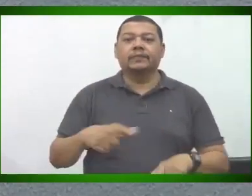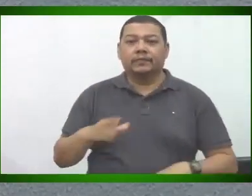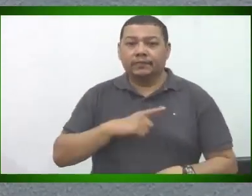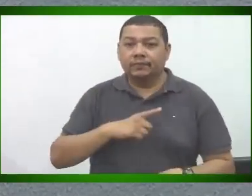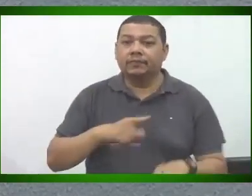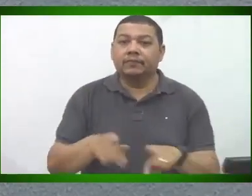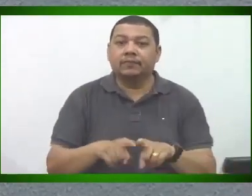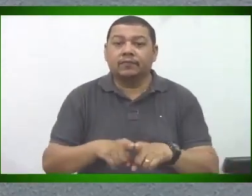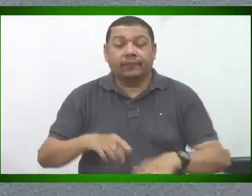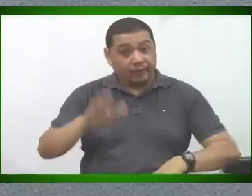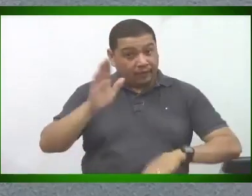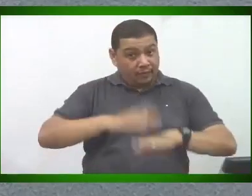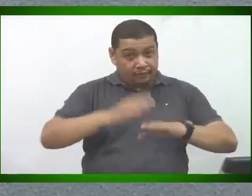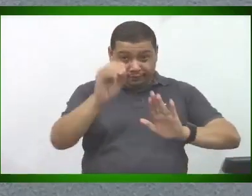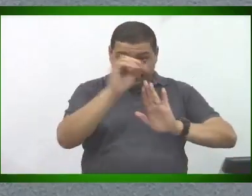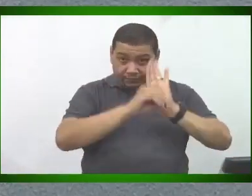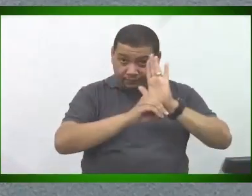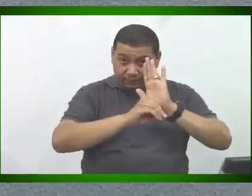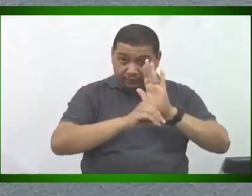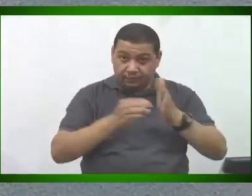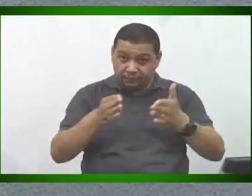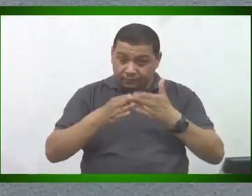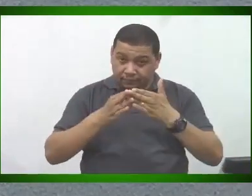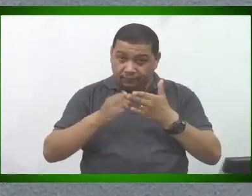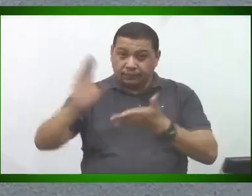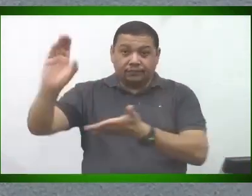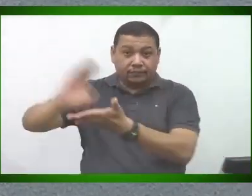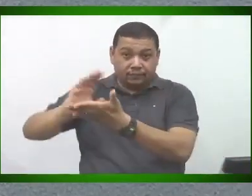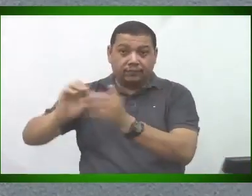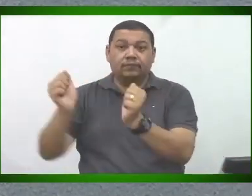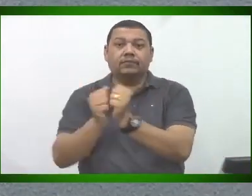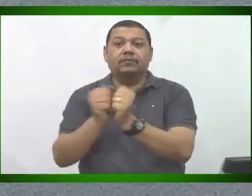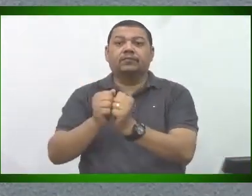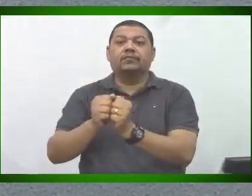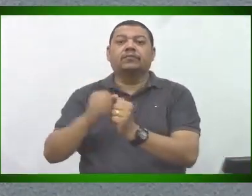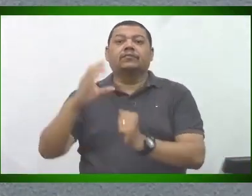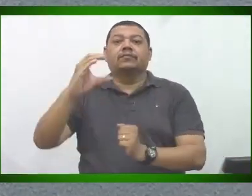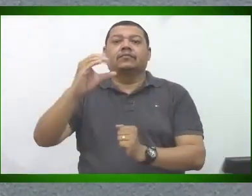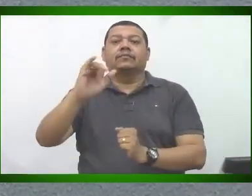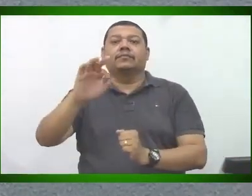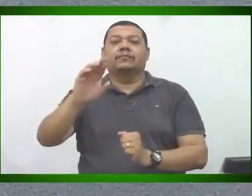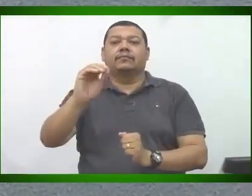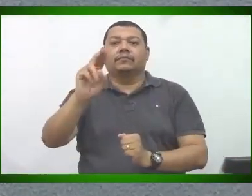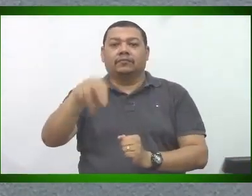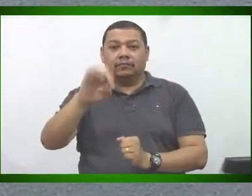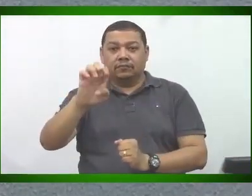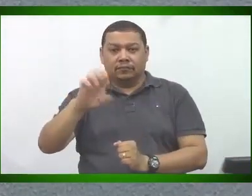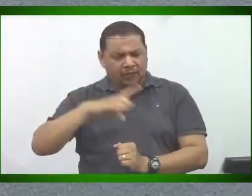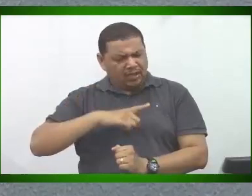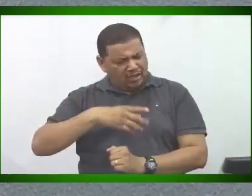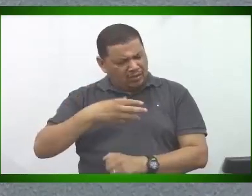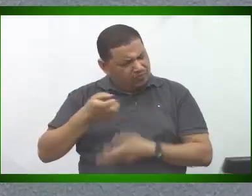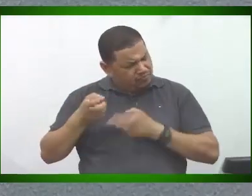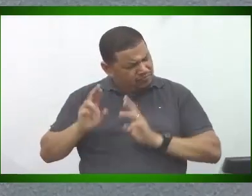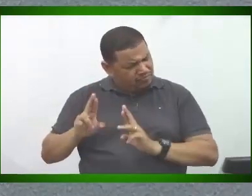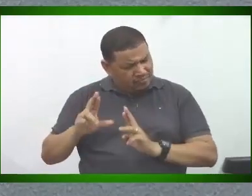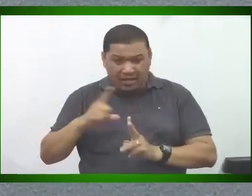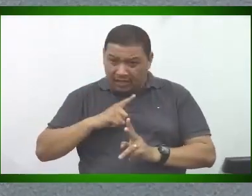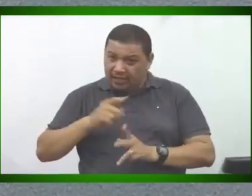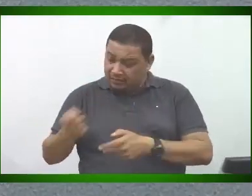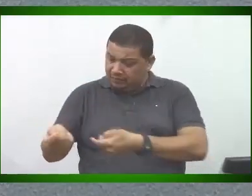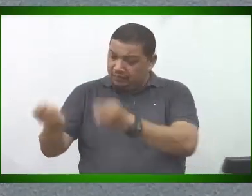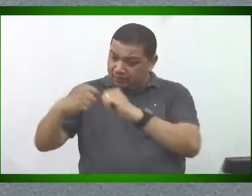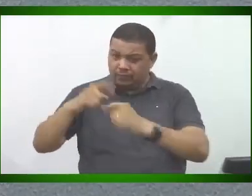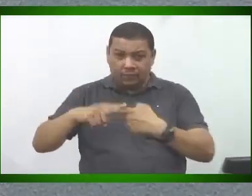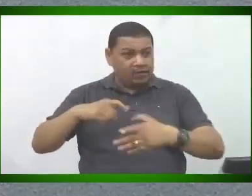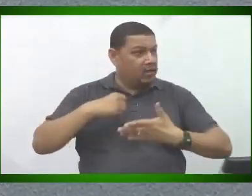mais ofícios aí, pedido de emenda junto ao deputado Cirone, que eu tenho certeza que vão ser entregues aí para beneficiar